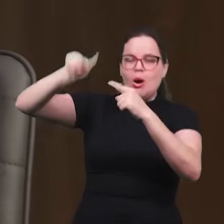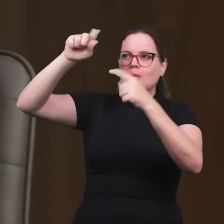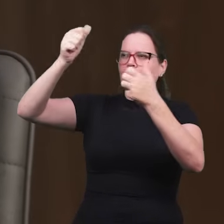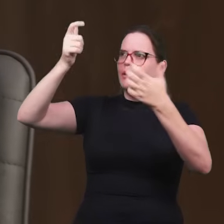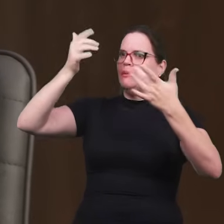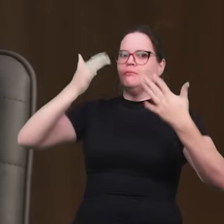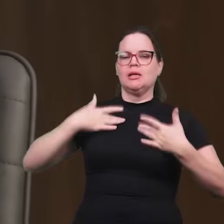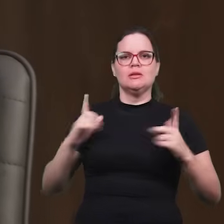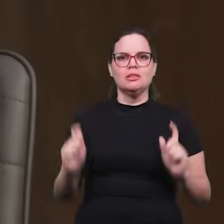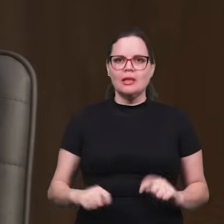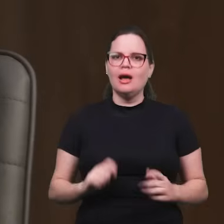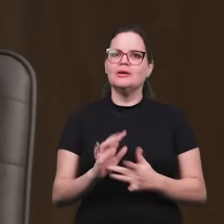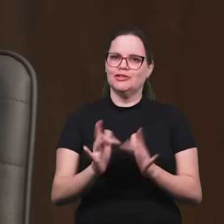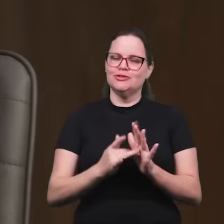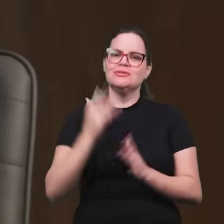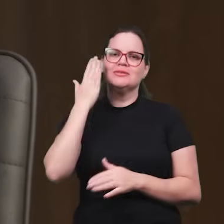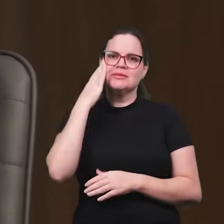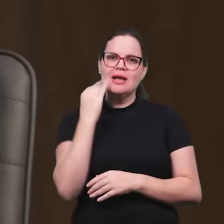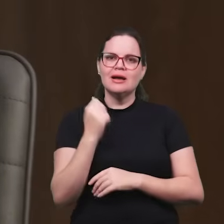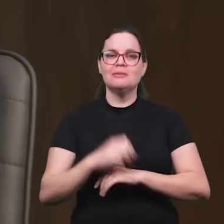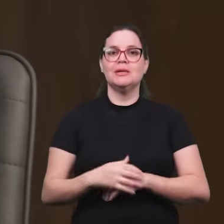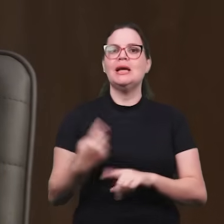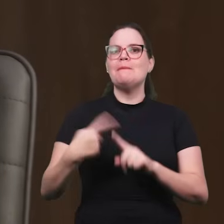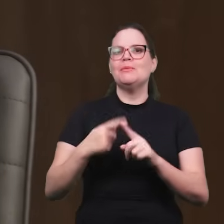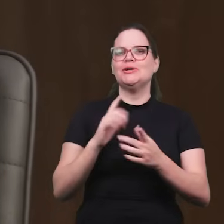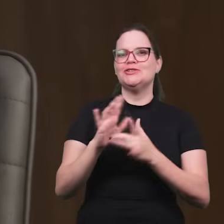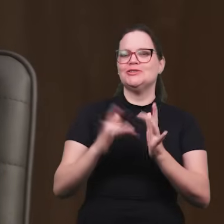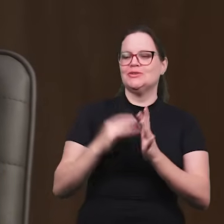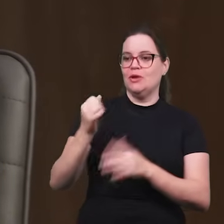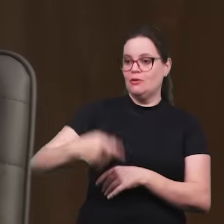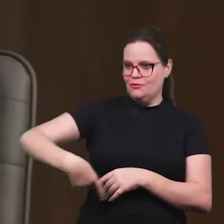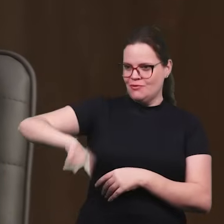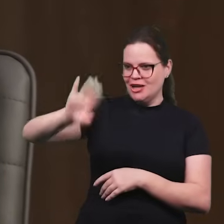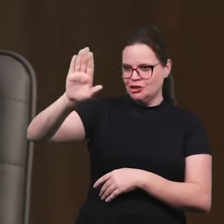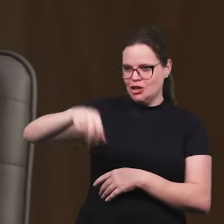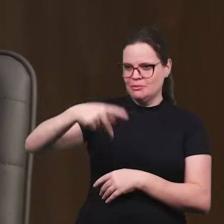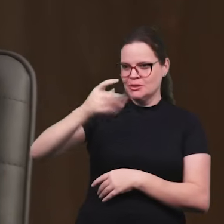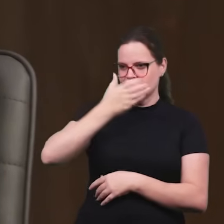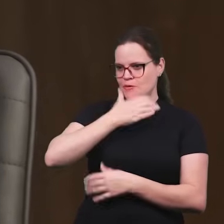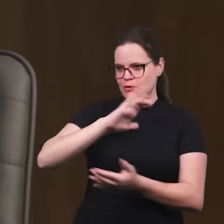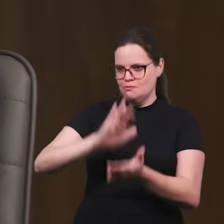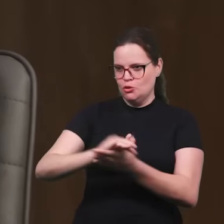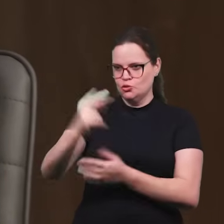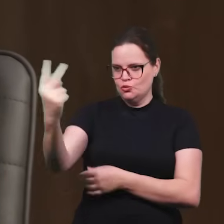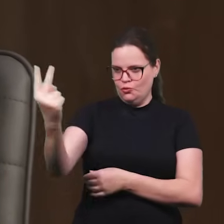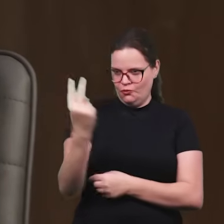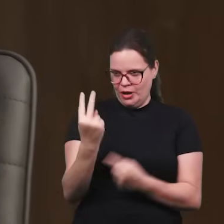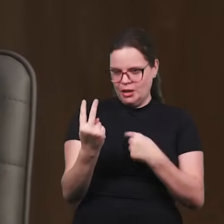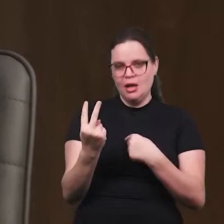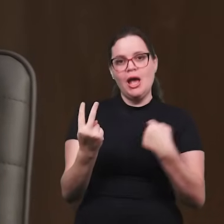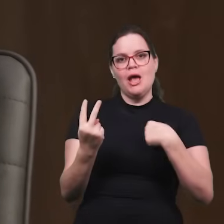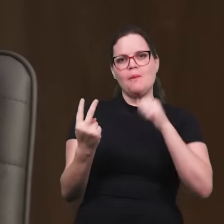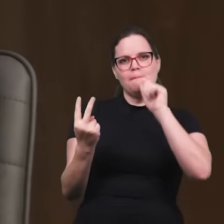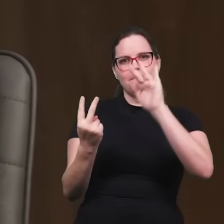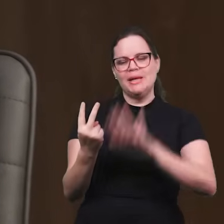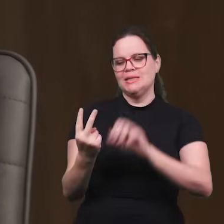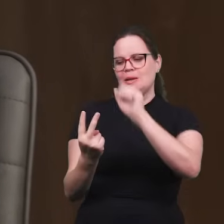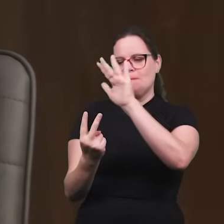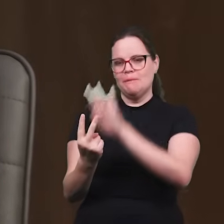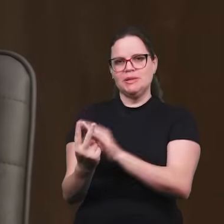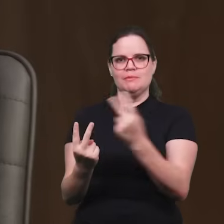só para você. Mesmo que a sua vida seja difícil, uma situação muito complicada, mas eu tenho a bênção